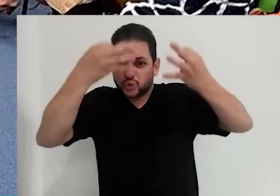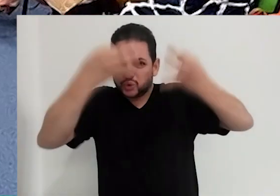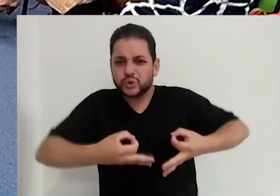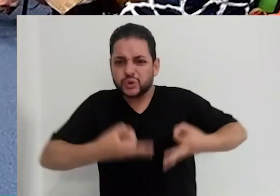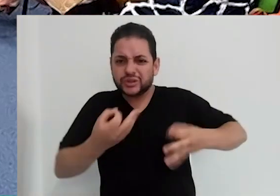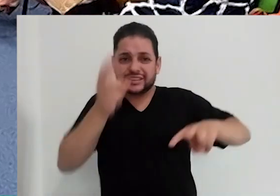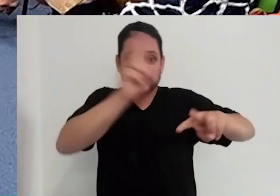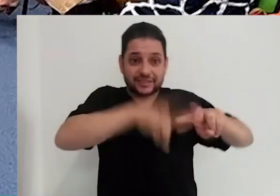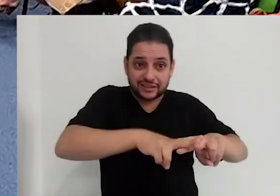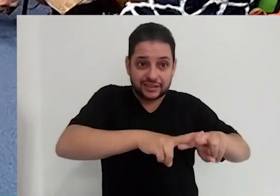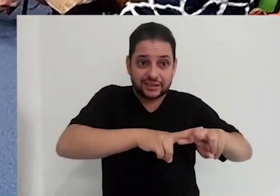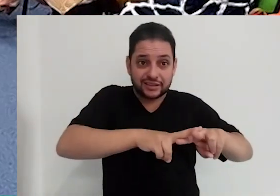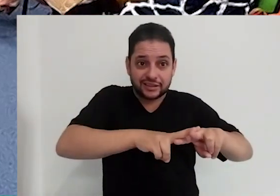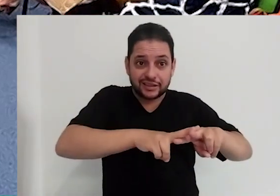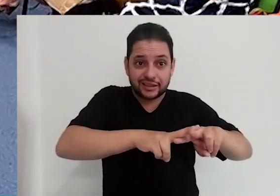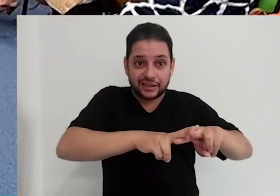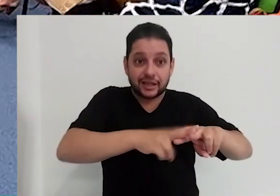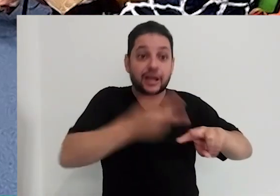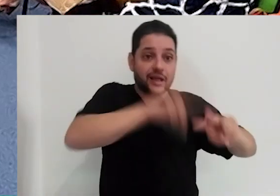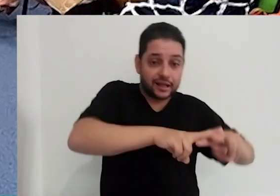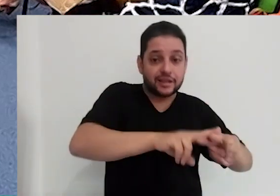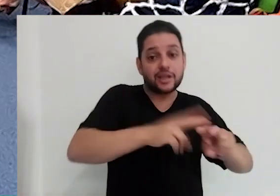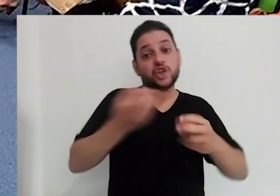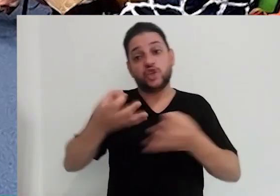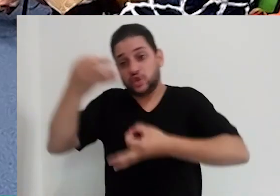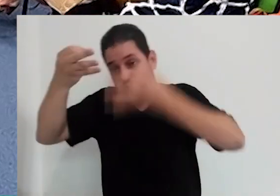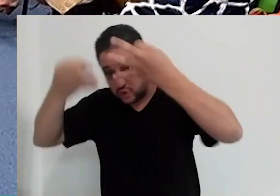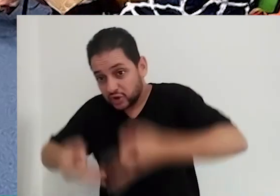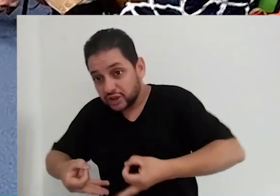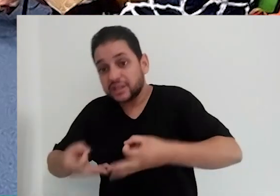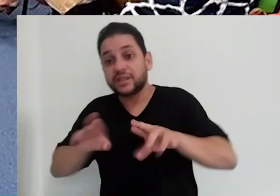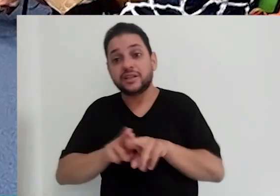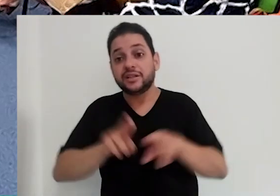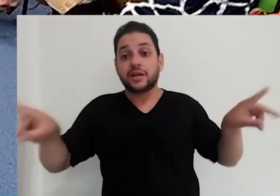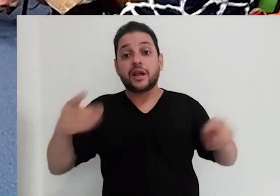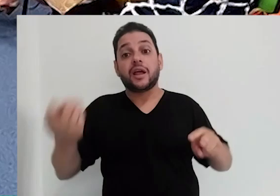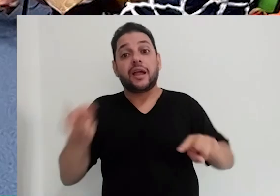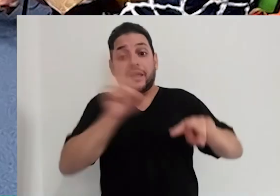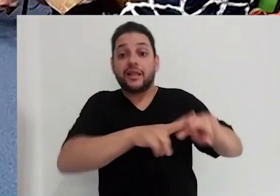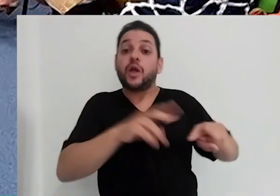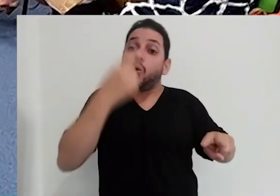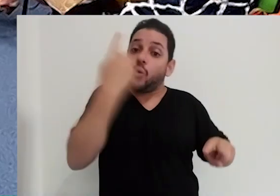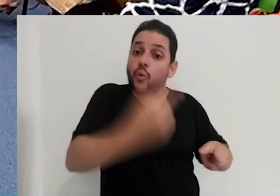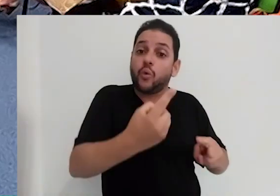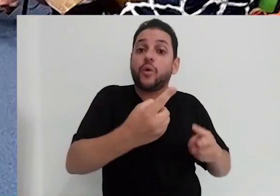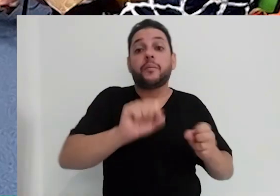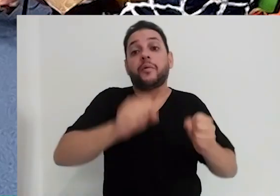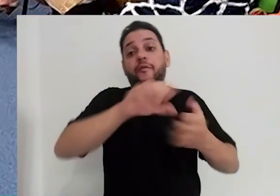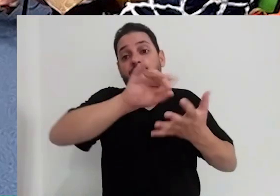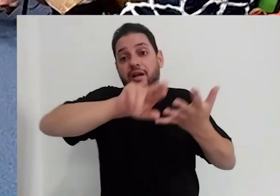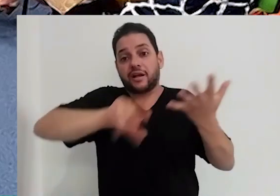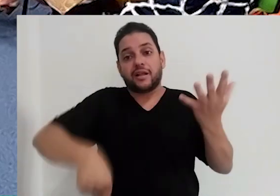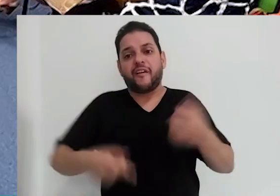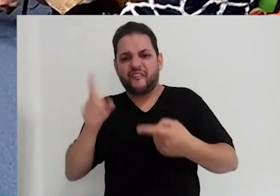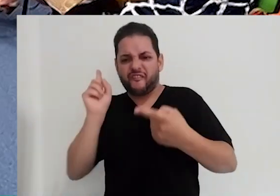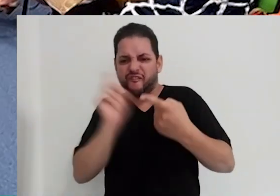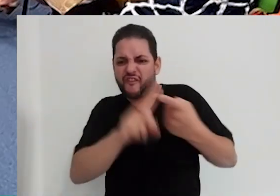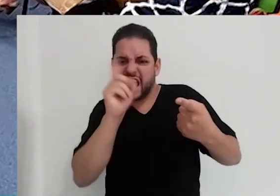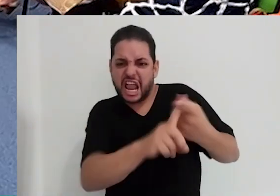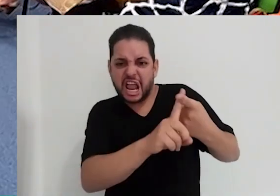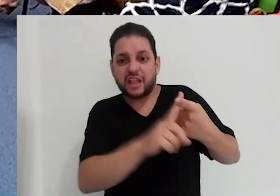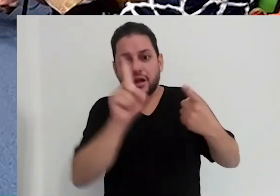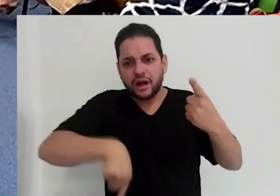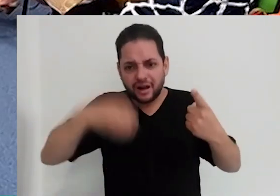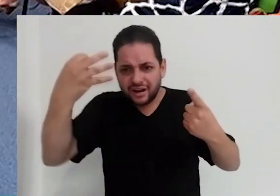das formas em que a justiça é implementada mas só uma das formas não é a mesma coisa Vingança não é justiça